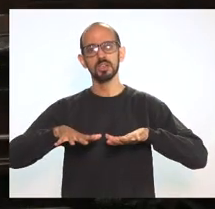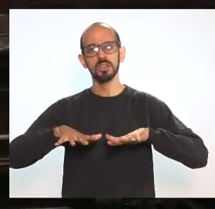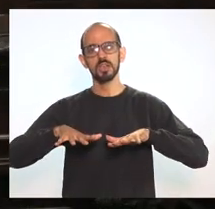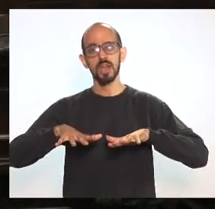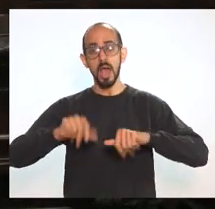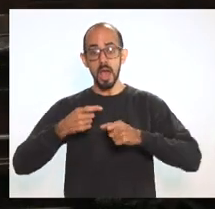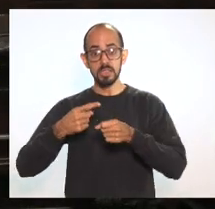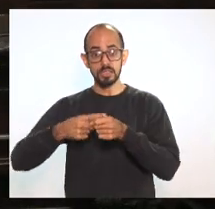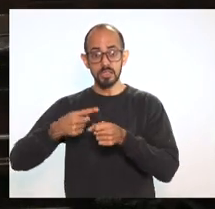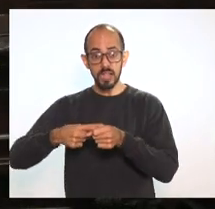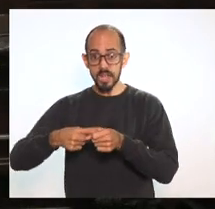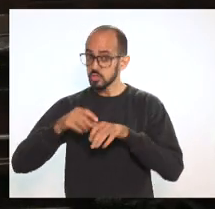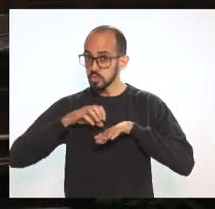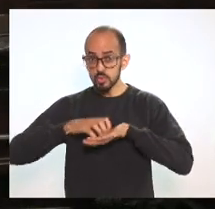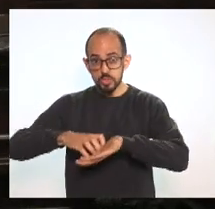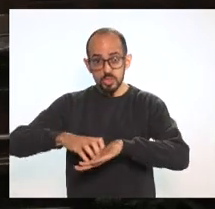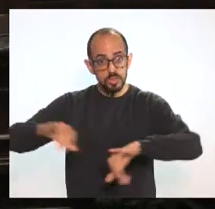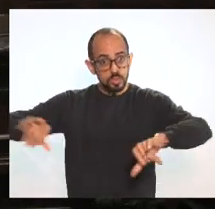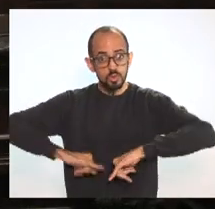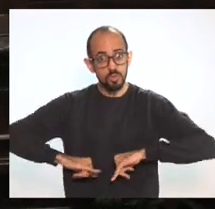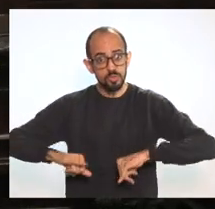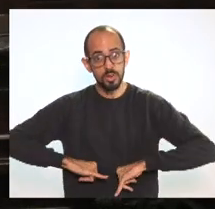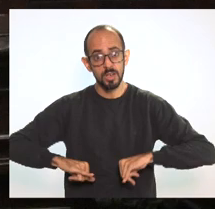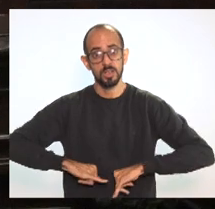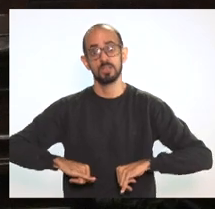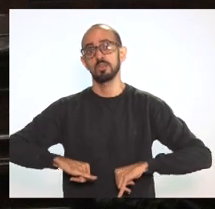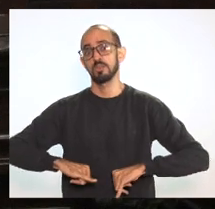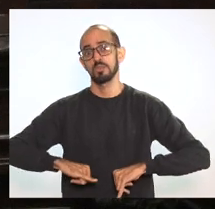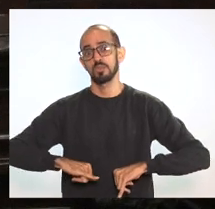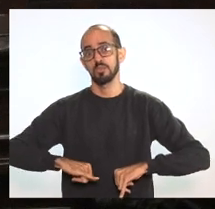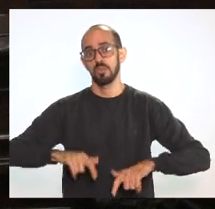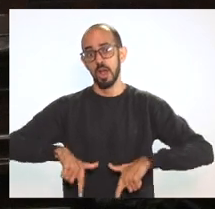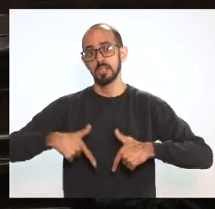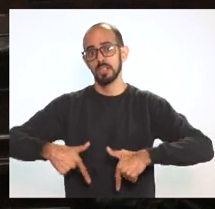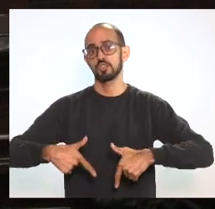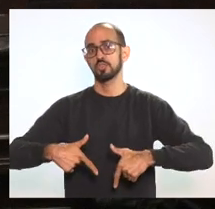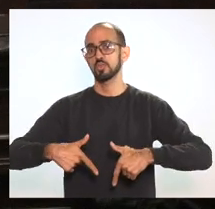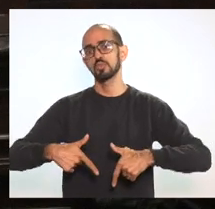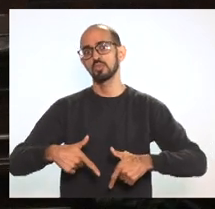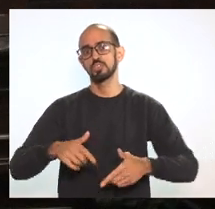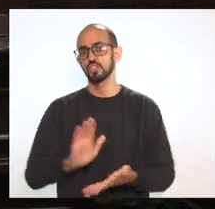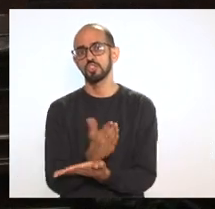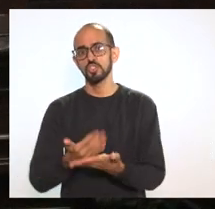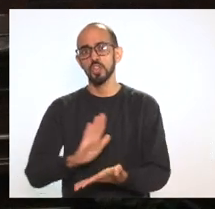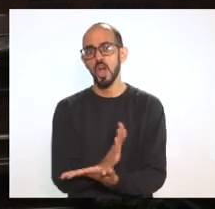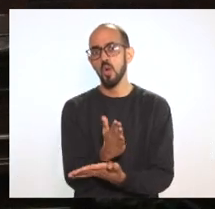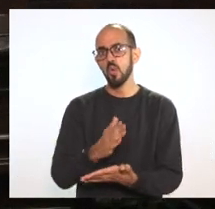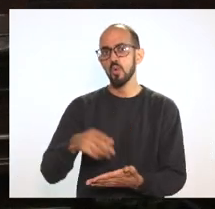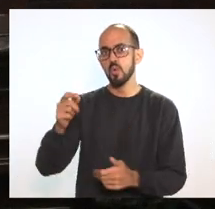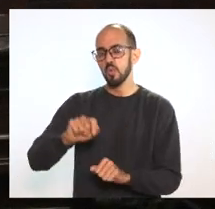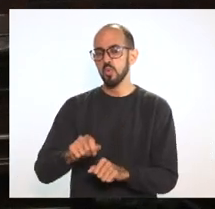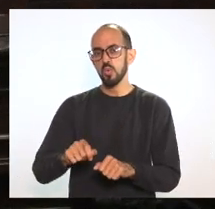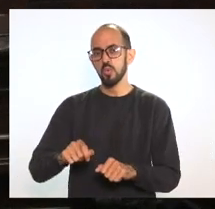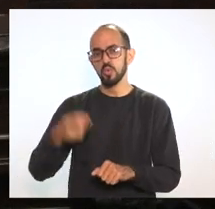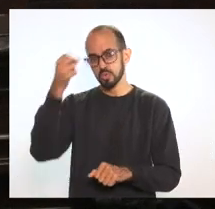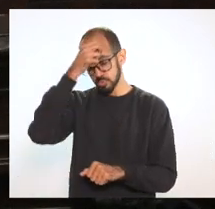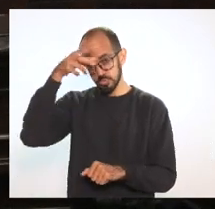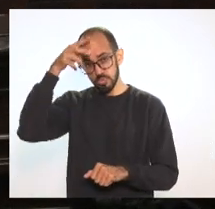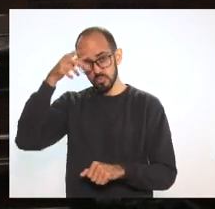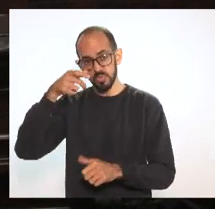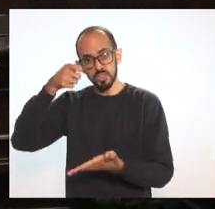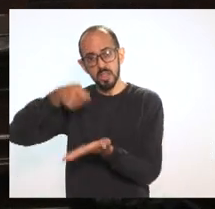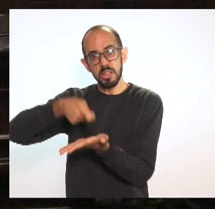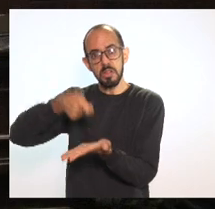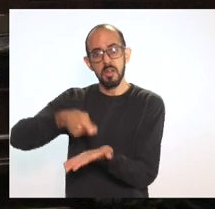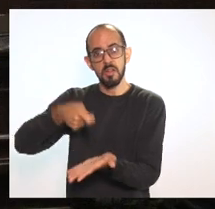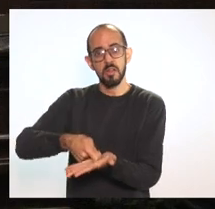turísticas estão sofrendo com essas atitudes ditatoriais. E eu tiro, por exemplo, a região